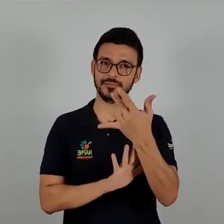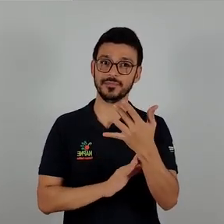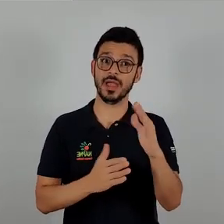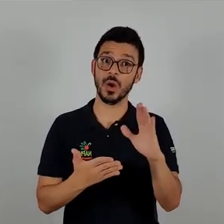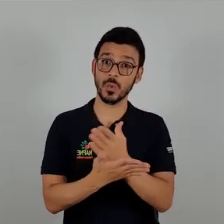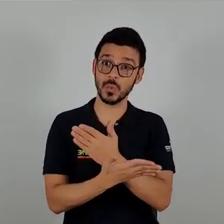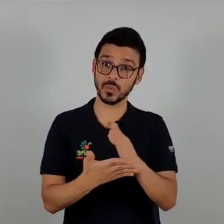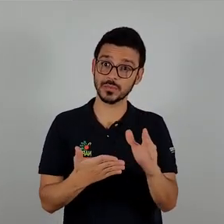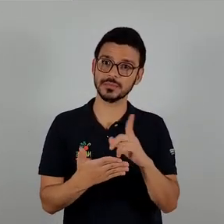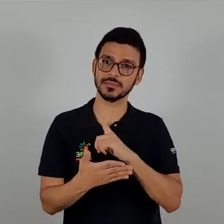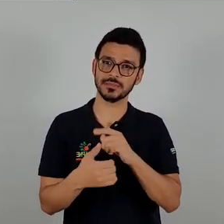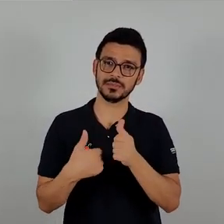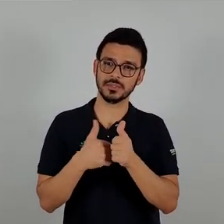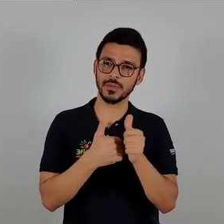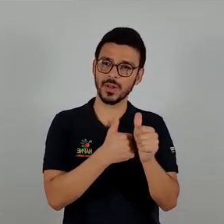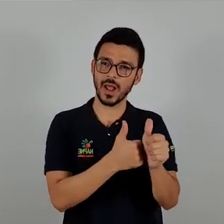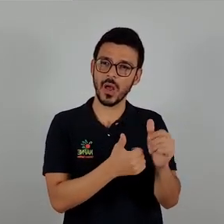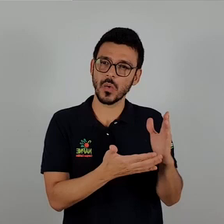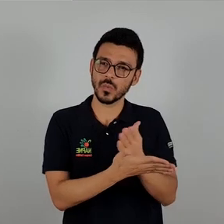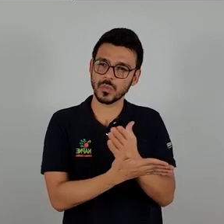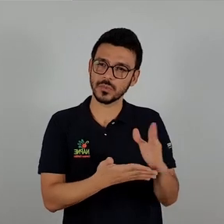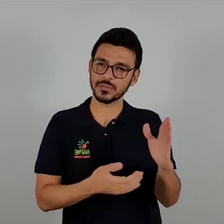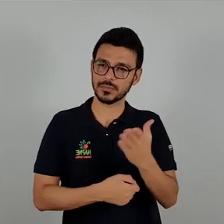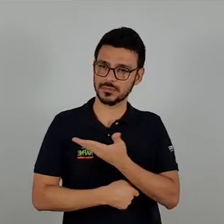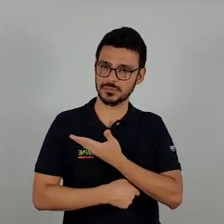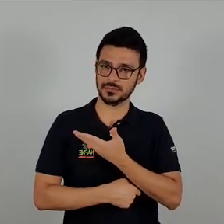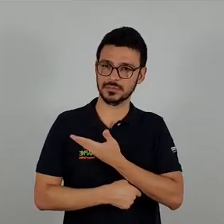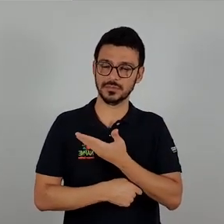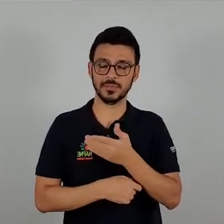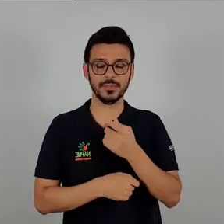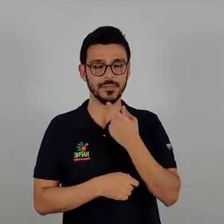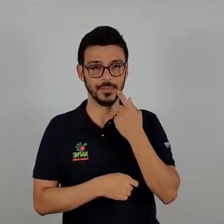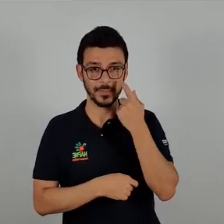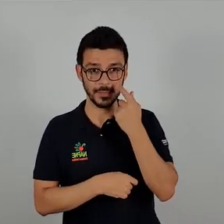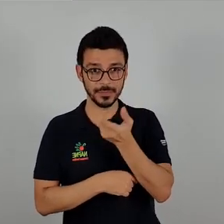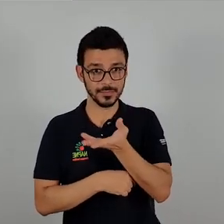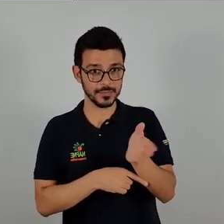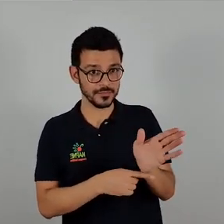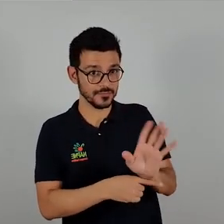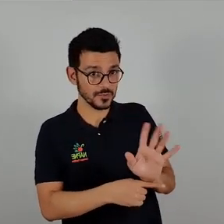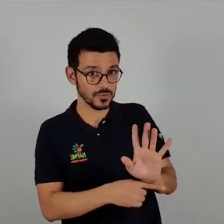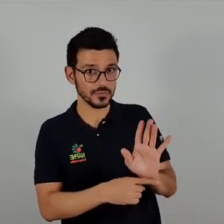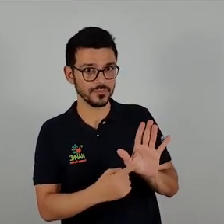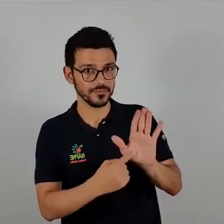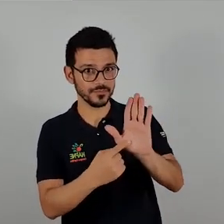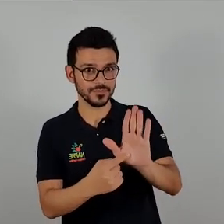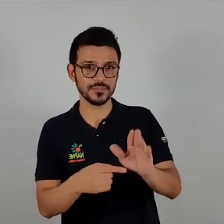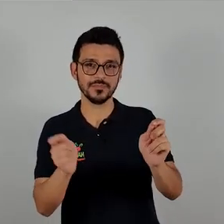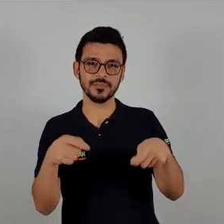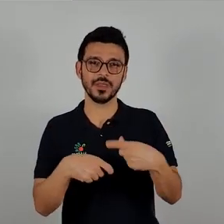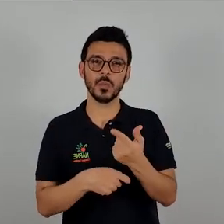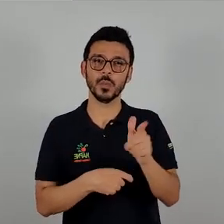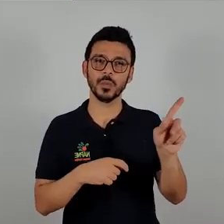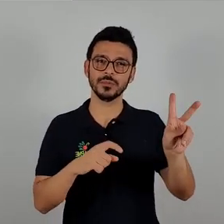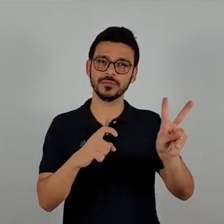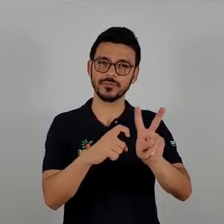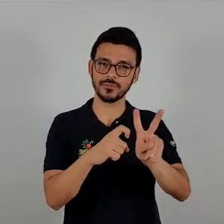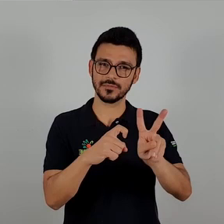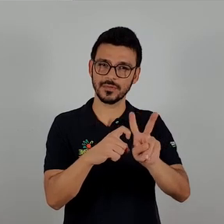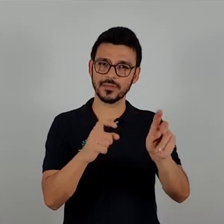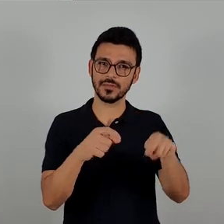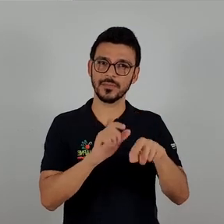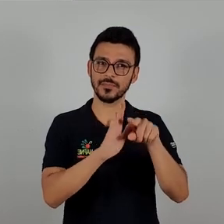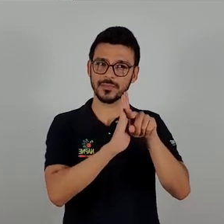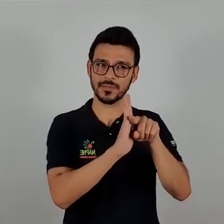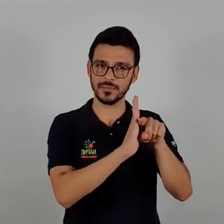com o proprietário, por um vídeo consulta. Enfim, sempre nós damos jeito. A diferença está em como que fazemos isso, né? Tá?